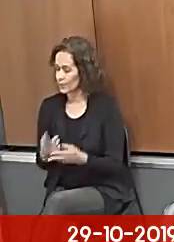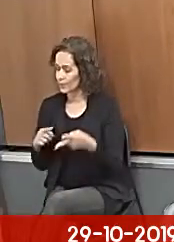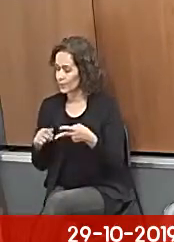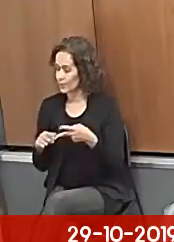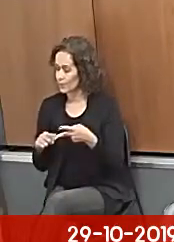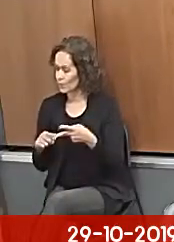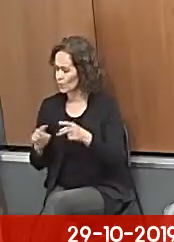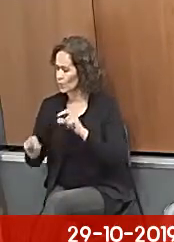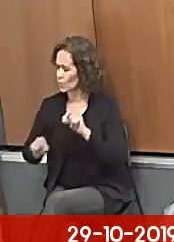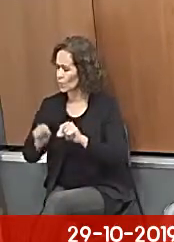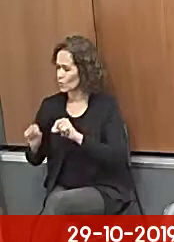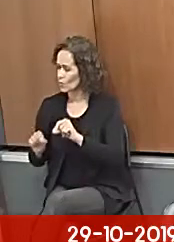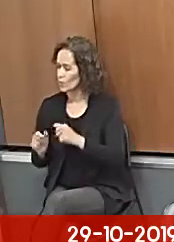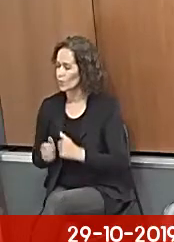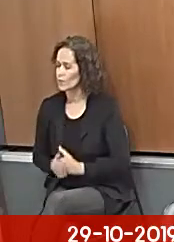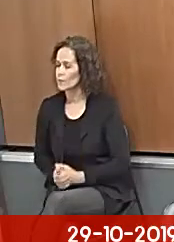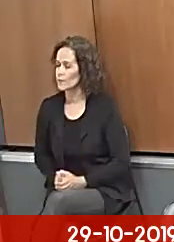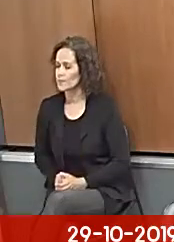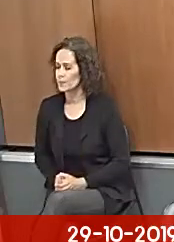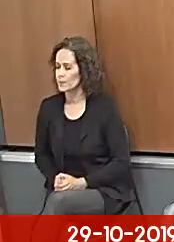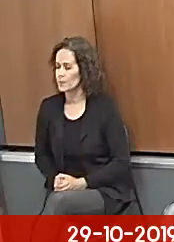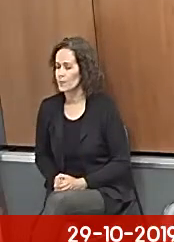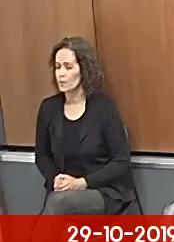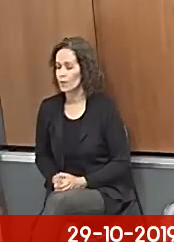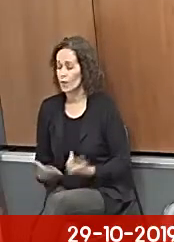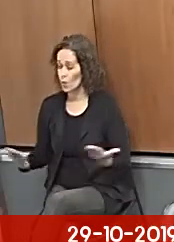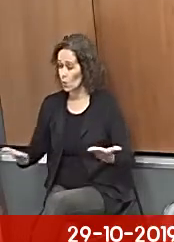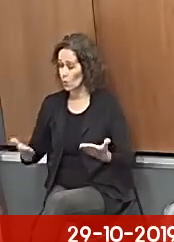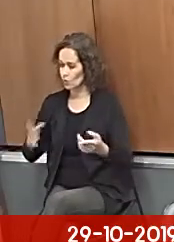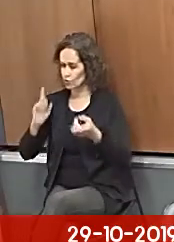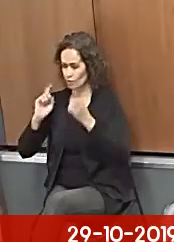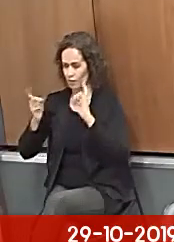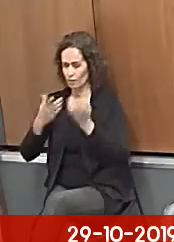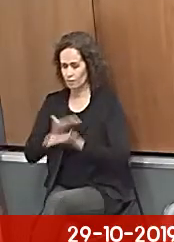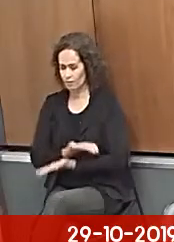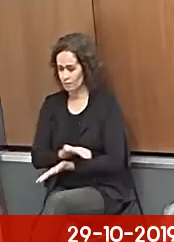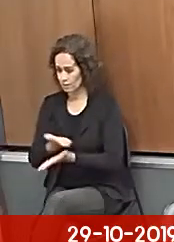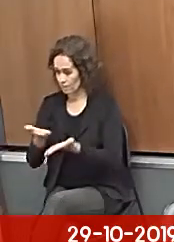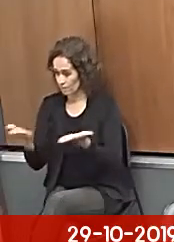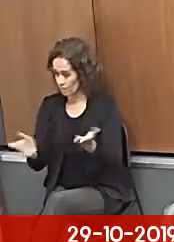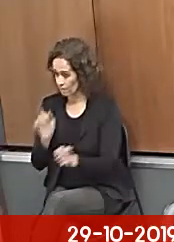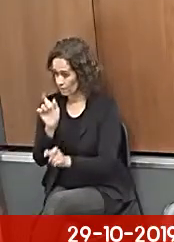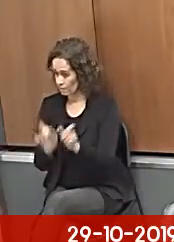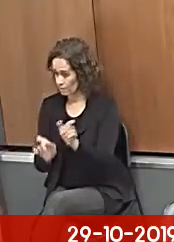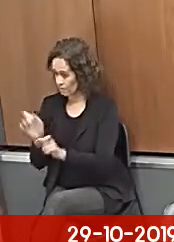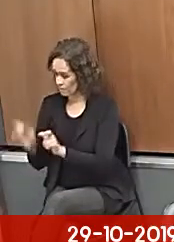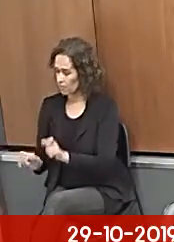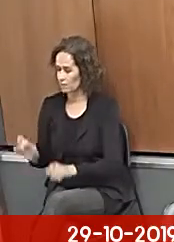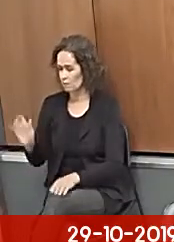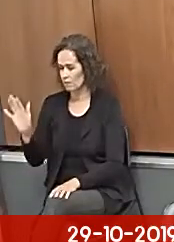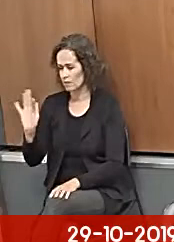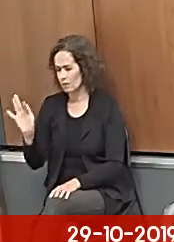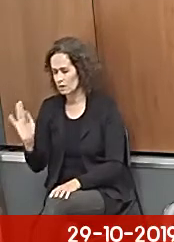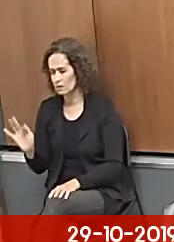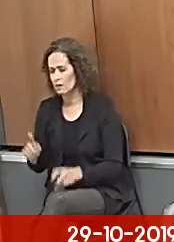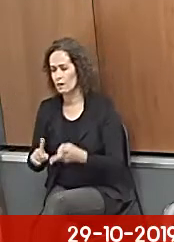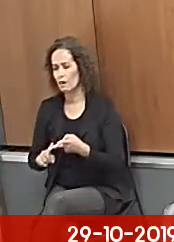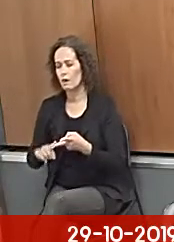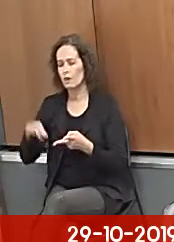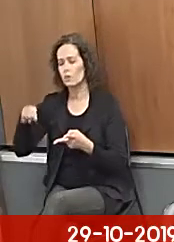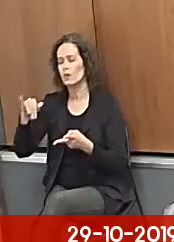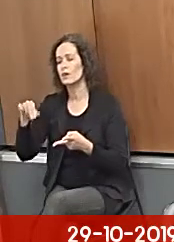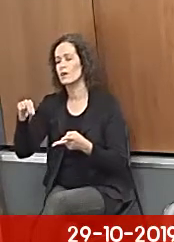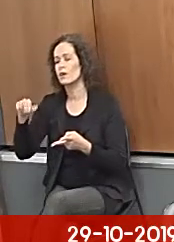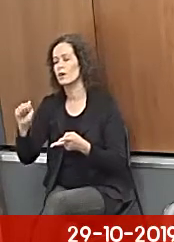O segundo requerimento é que os presentes nessa reunião, especialmente Federação, Minas Arena